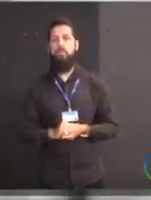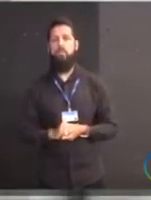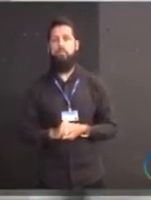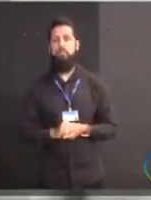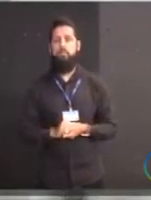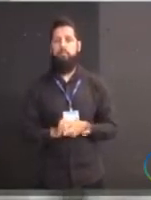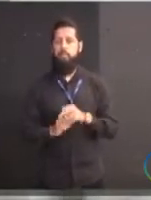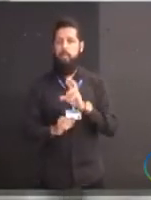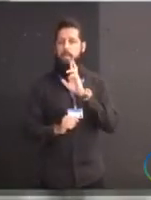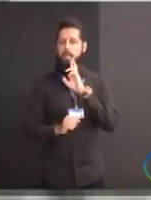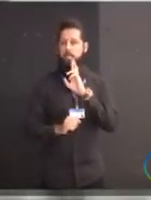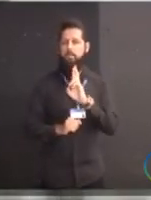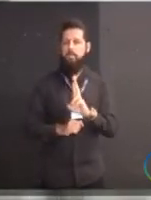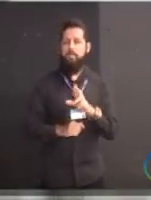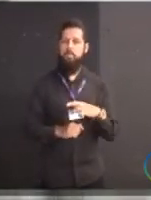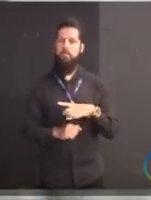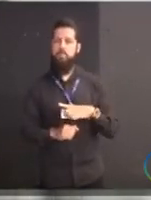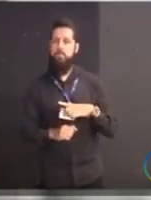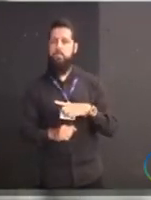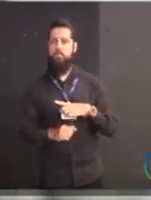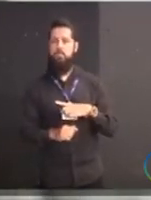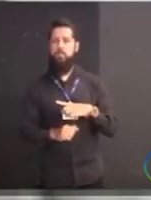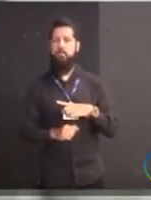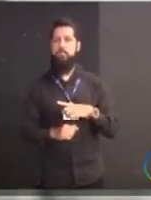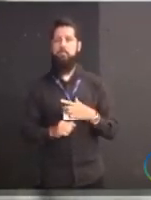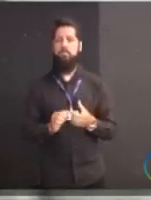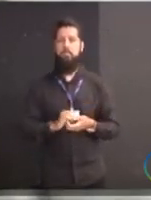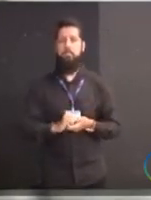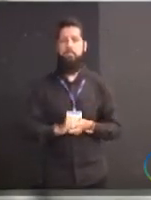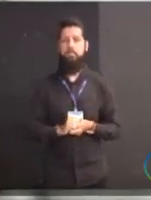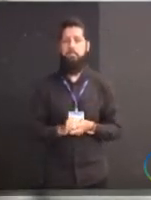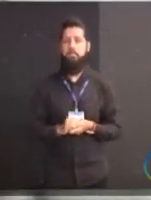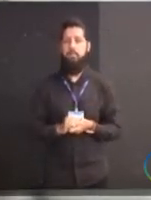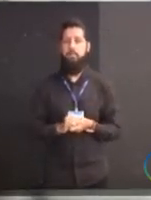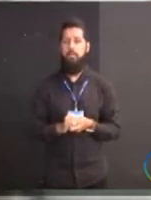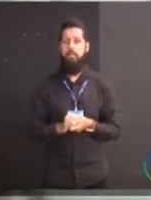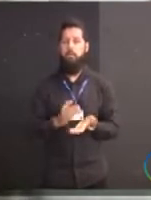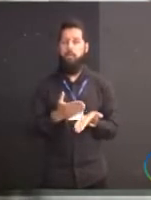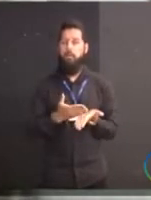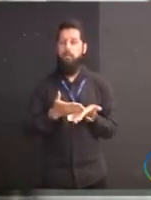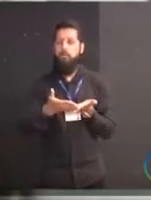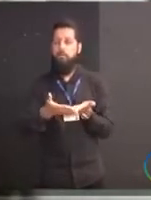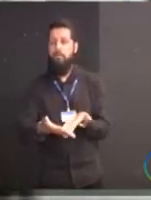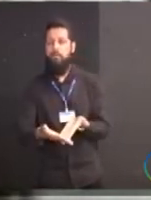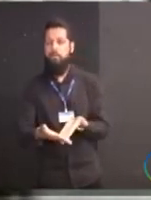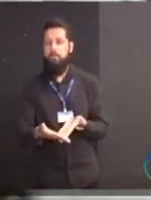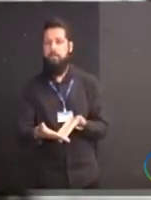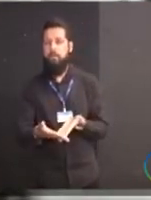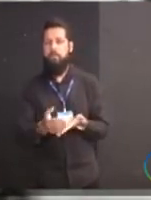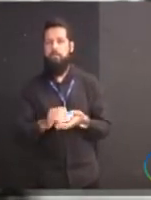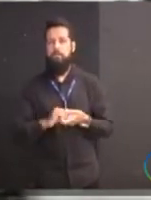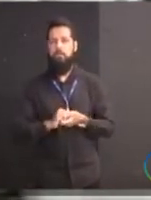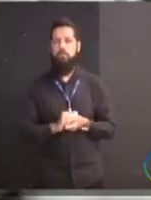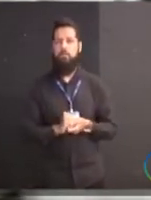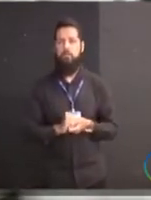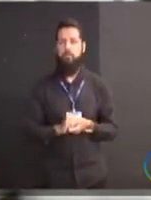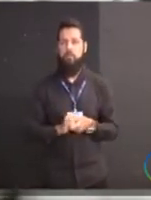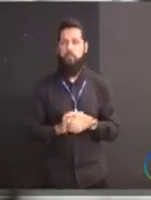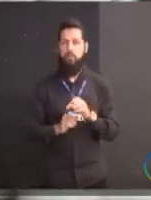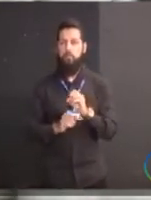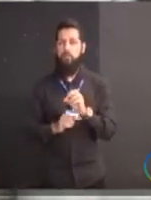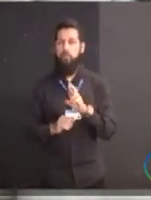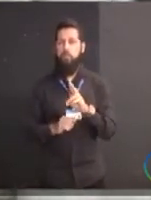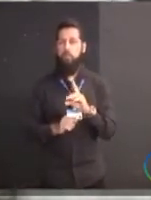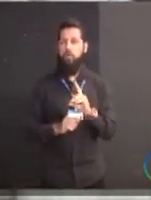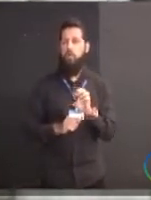a respostas fundamentais sobre a vida. A parapsicologia é uma espécie de avenida enorme, muito